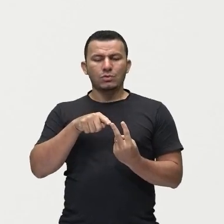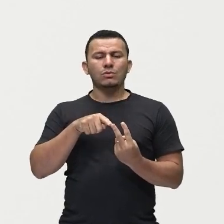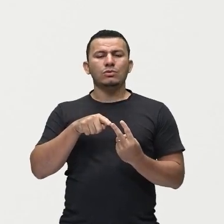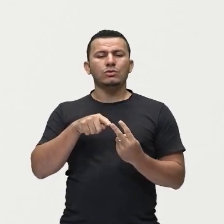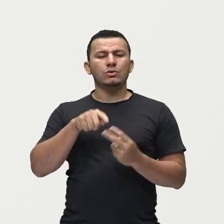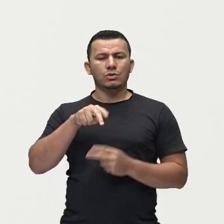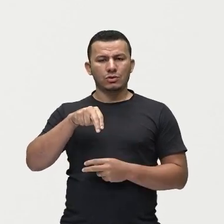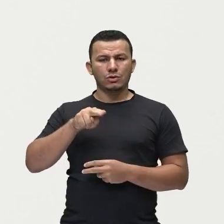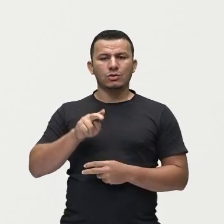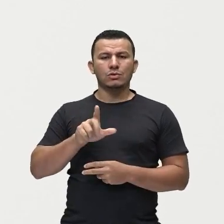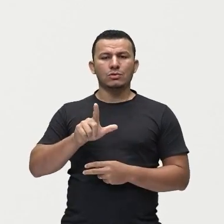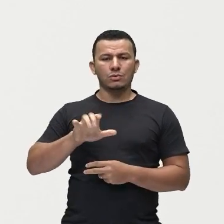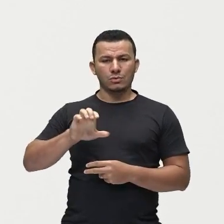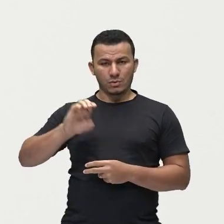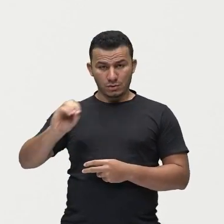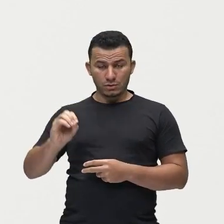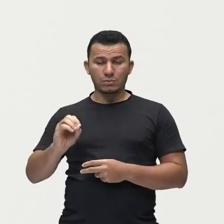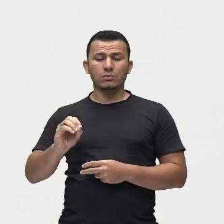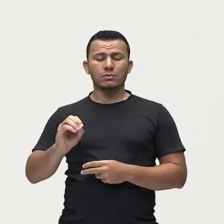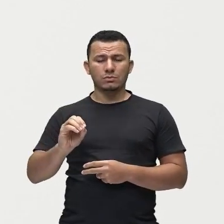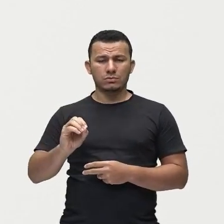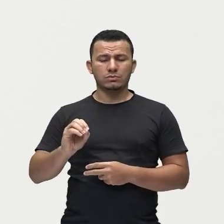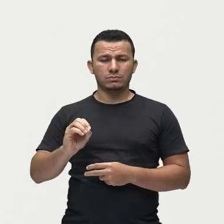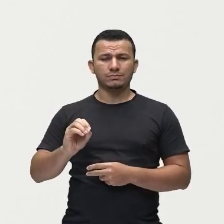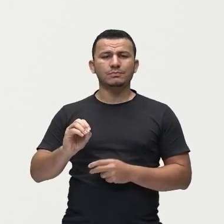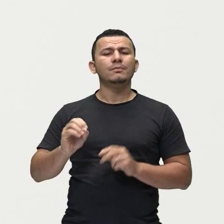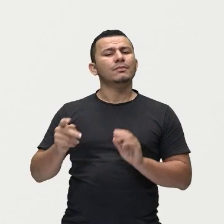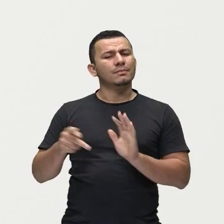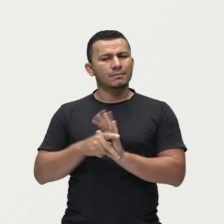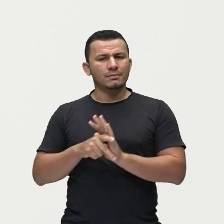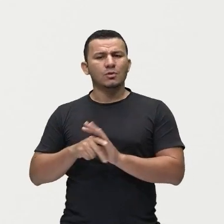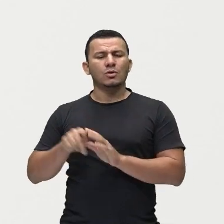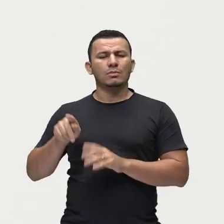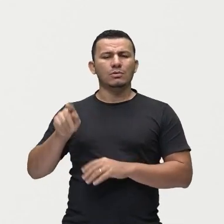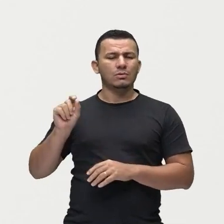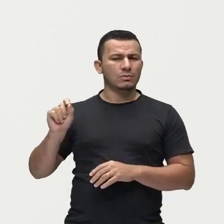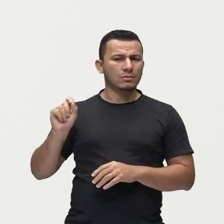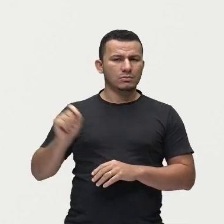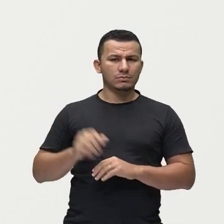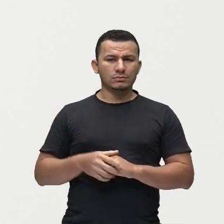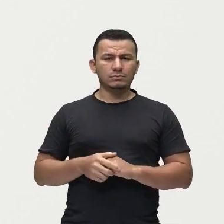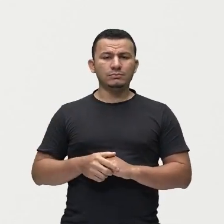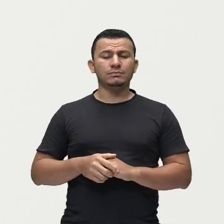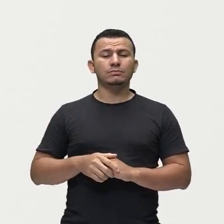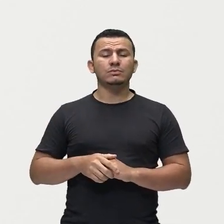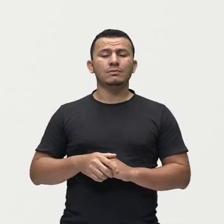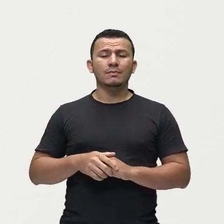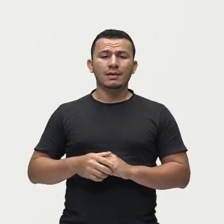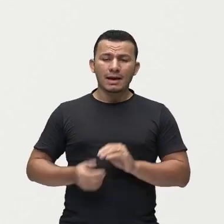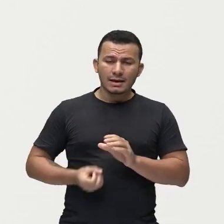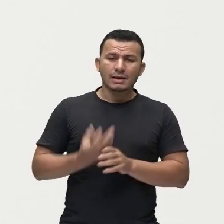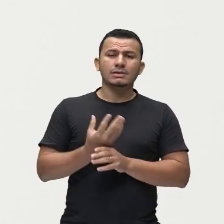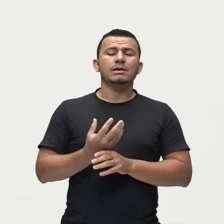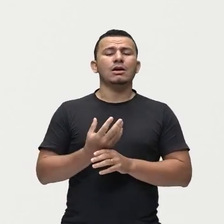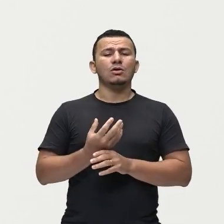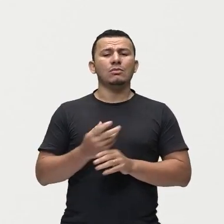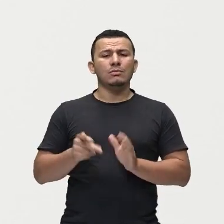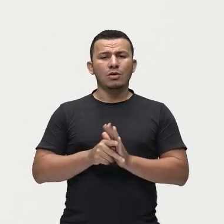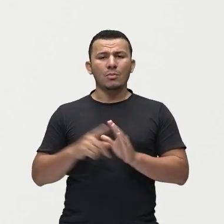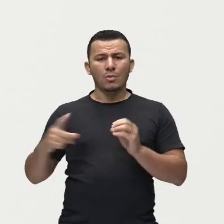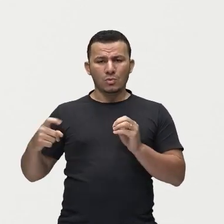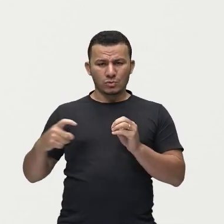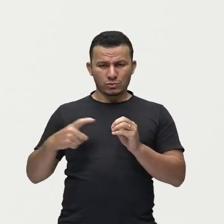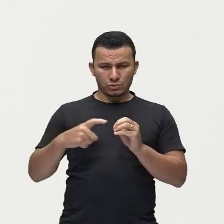núcleos, que estou mostrando para vocês. É a formação aí, então, desse zigoto. Esses dois núcleos,